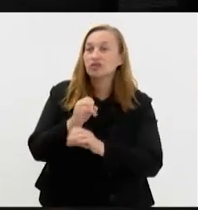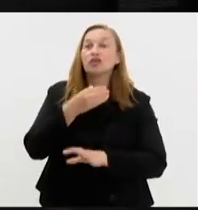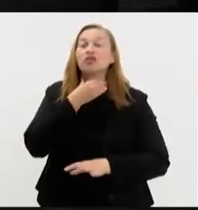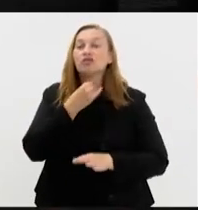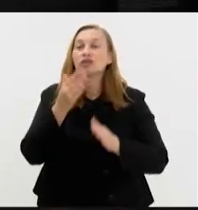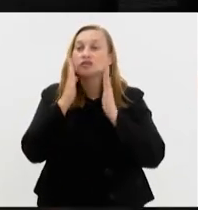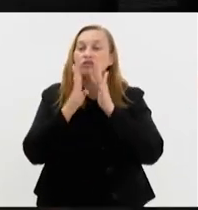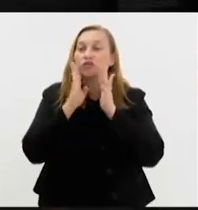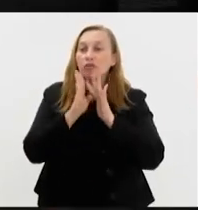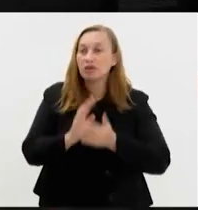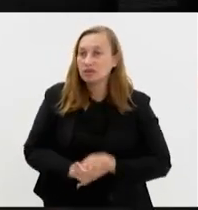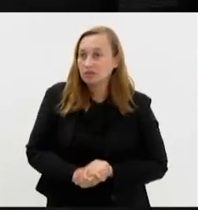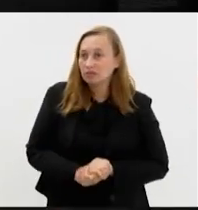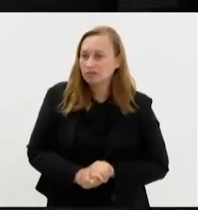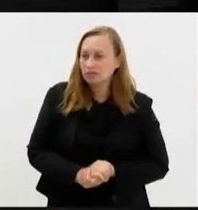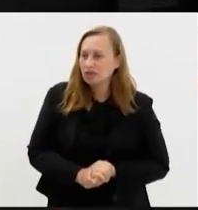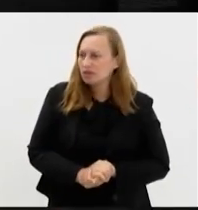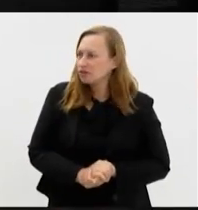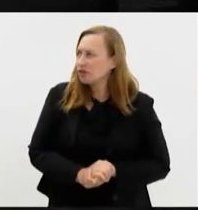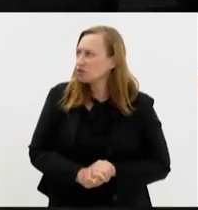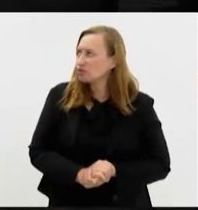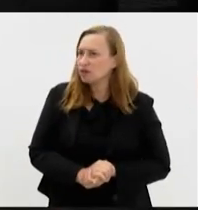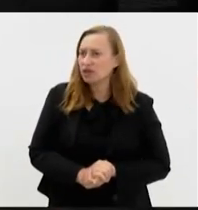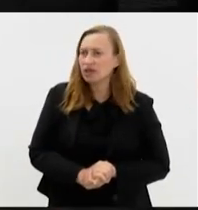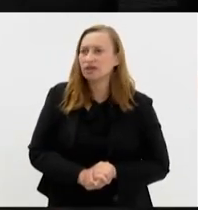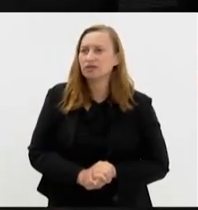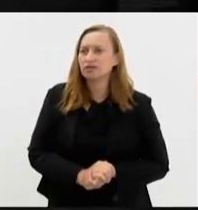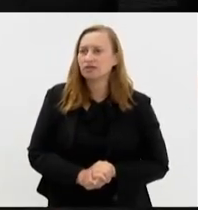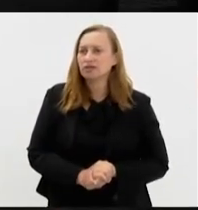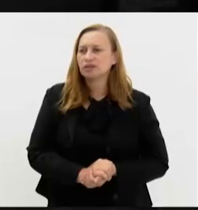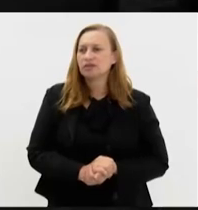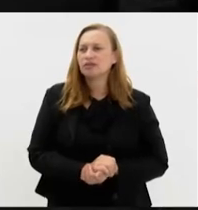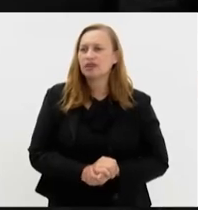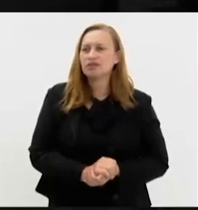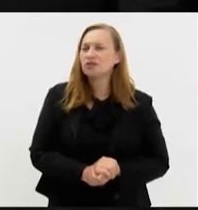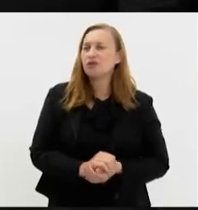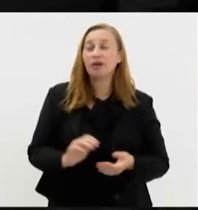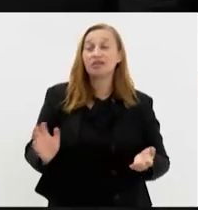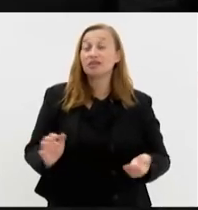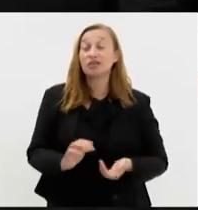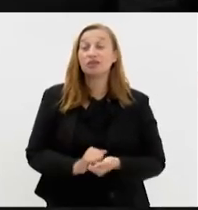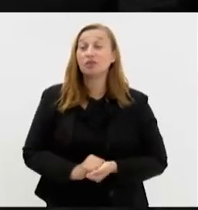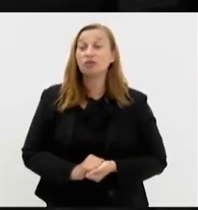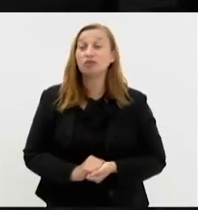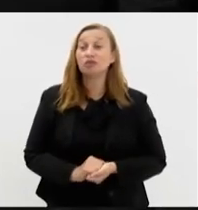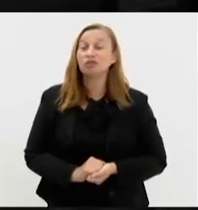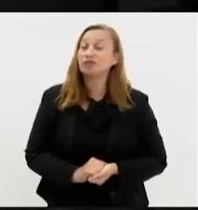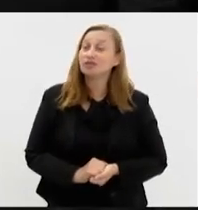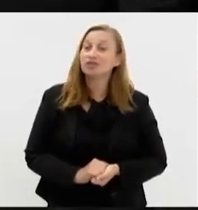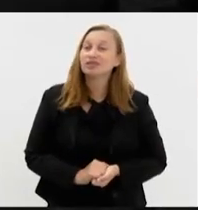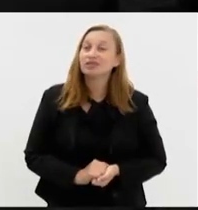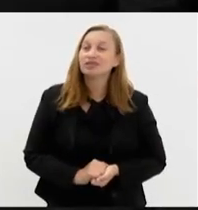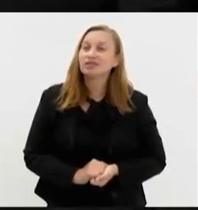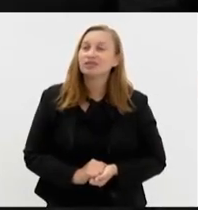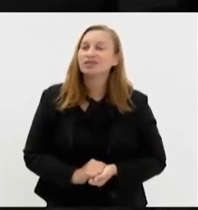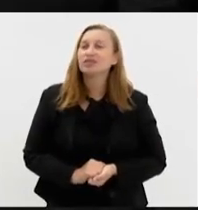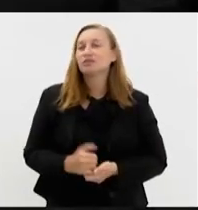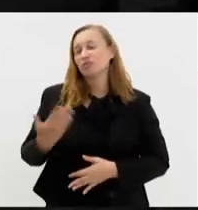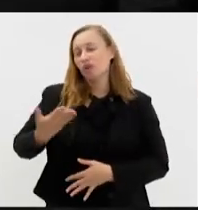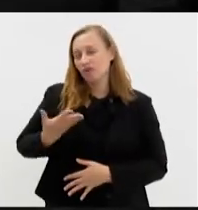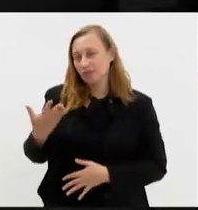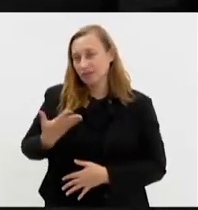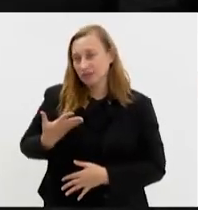ou desinformação né ou como costuma dizer eh o meu caro amigo Diogo Reis